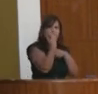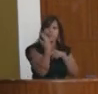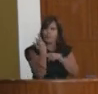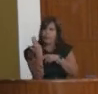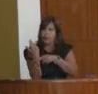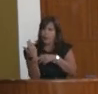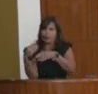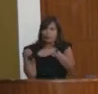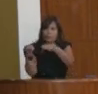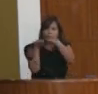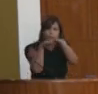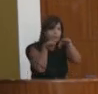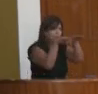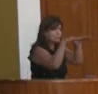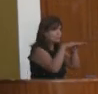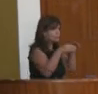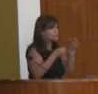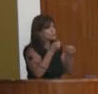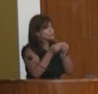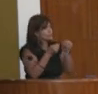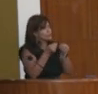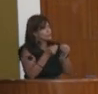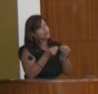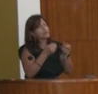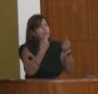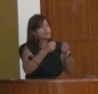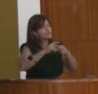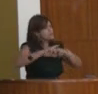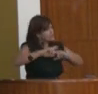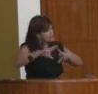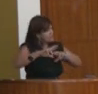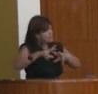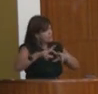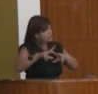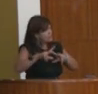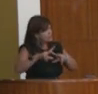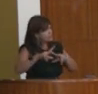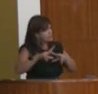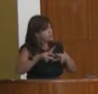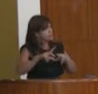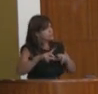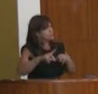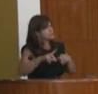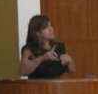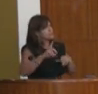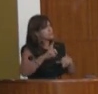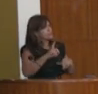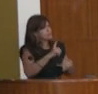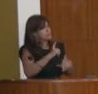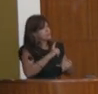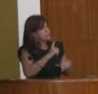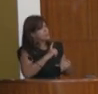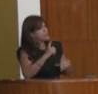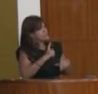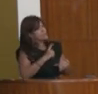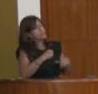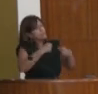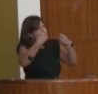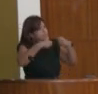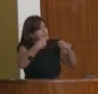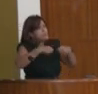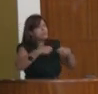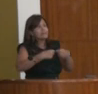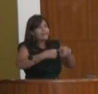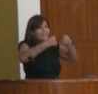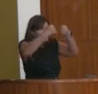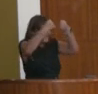Porque essa jornada diferenciada, para ela existir, ela tem que ser uma jornada justificada. Ou